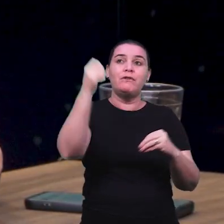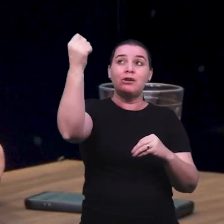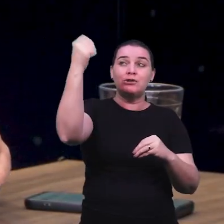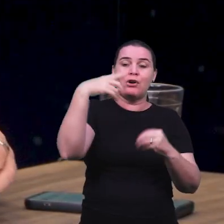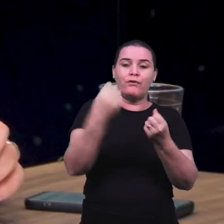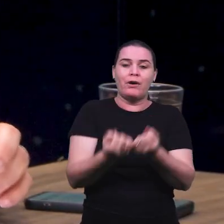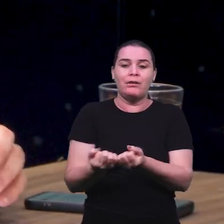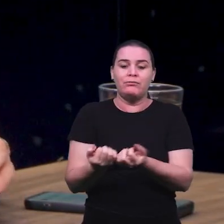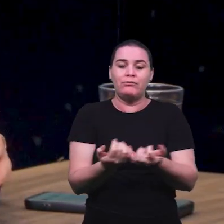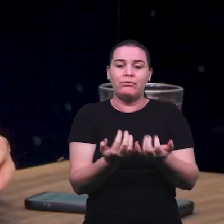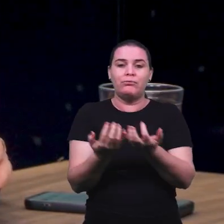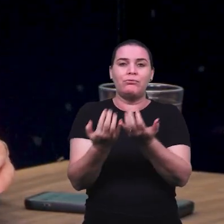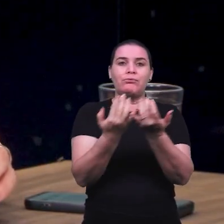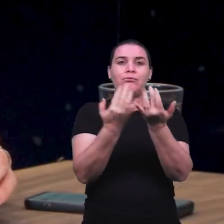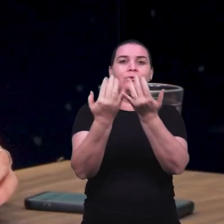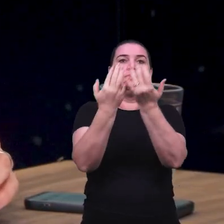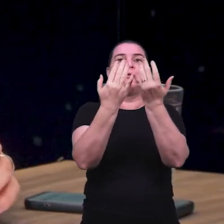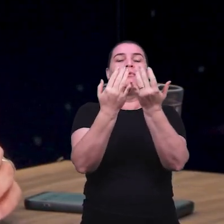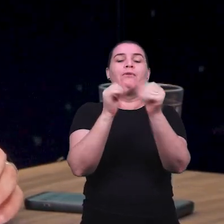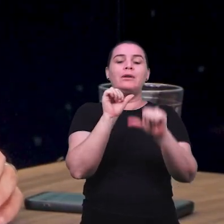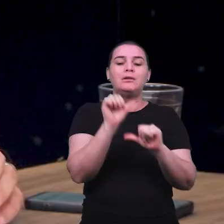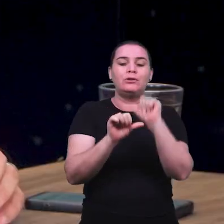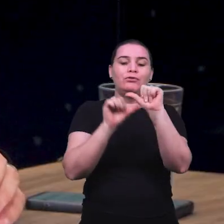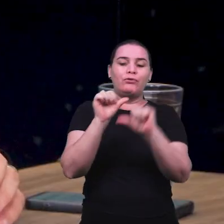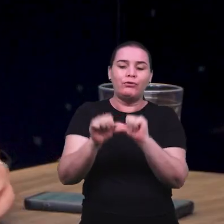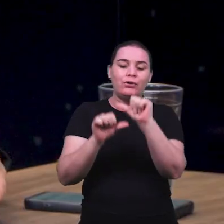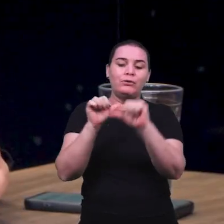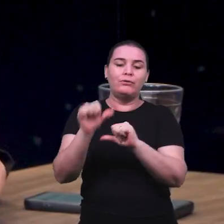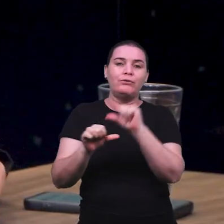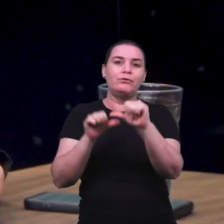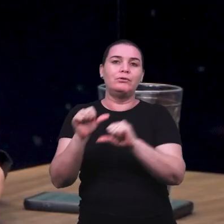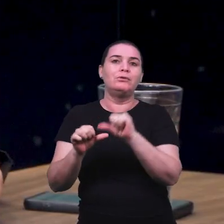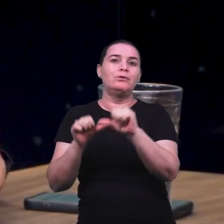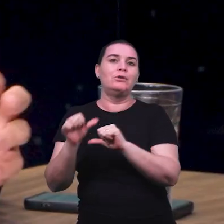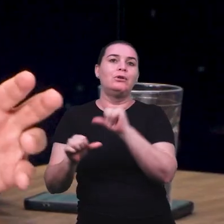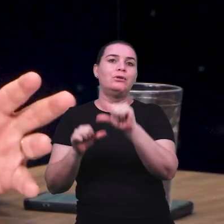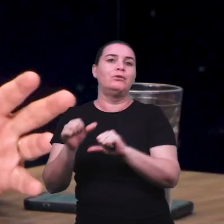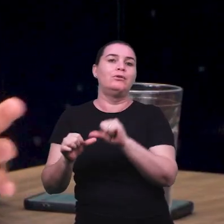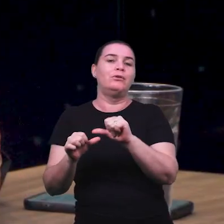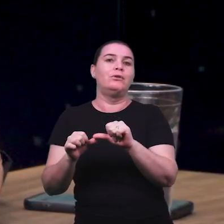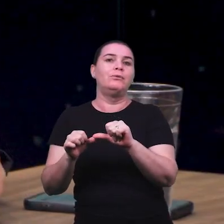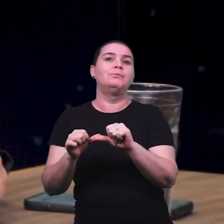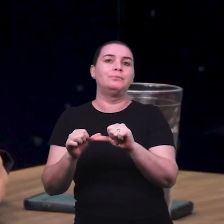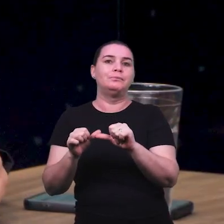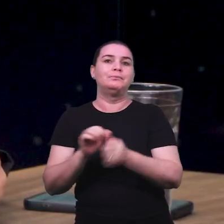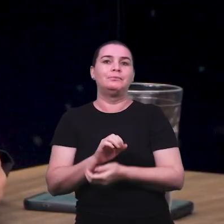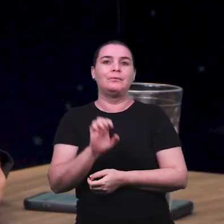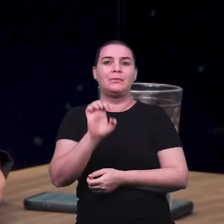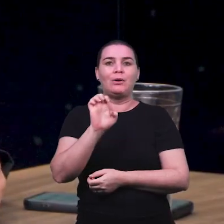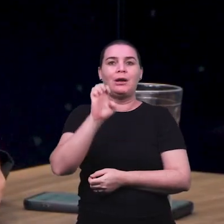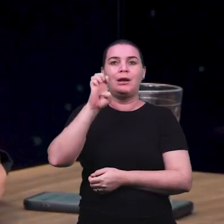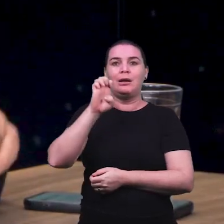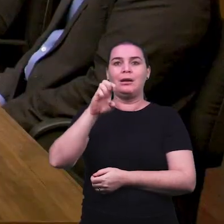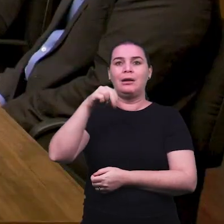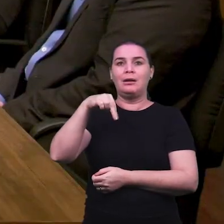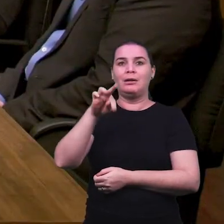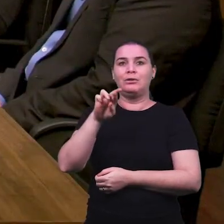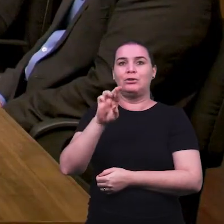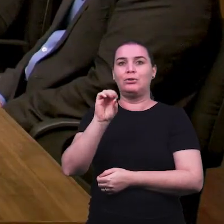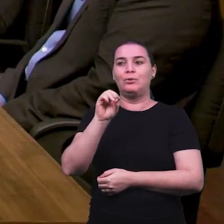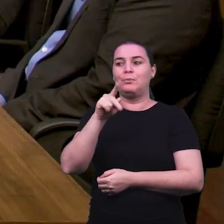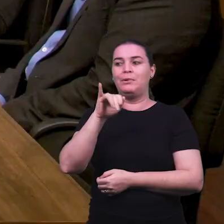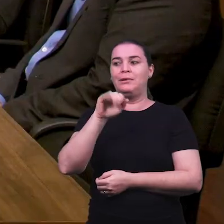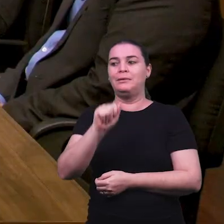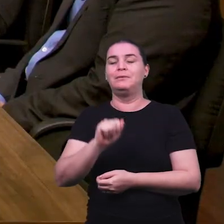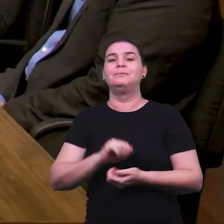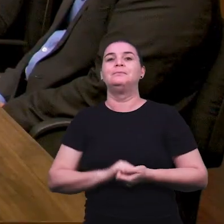por processos entrópicos que vai tornando cada vez mais desordenado. Então isso é entropia. Muito bem, né? Então a gente pode